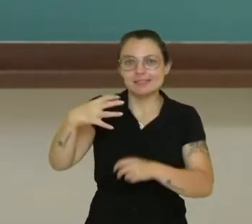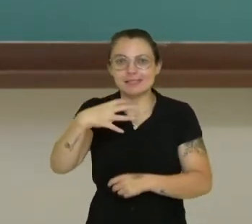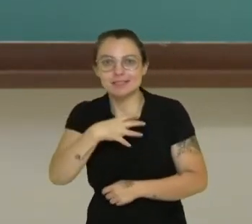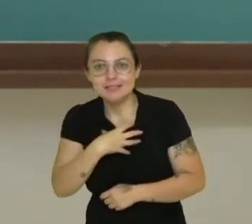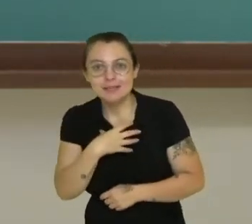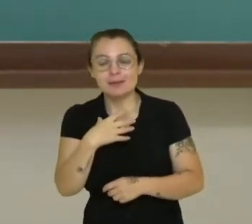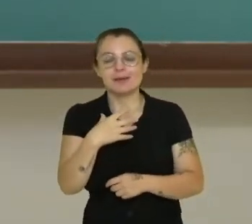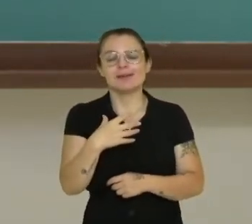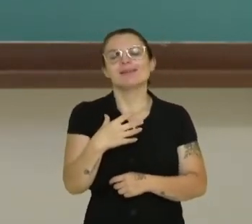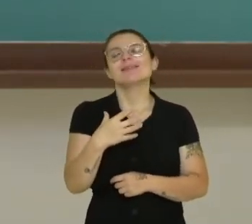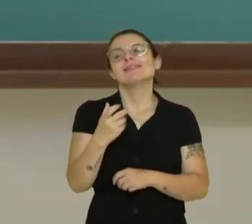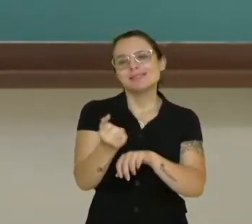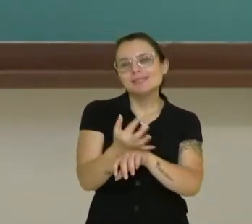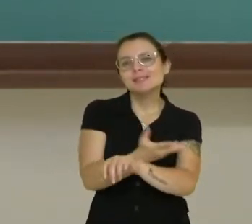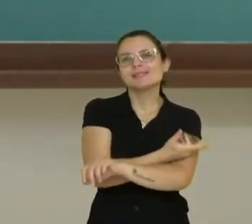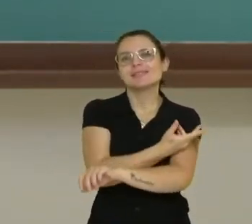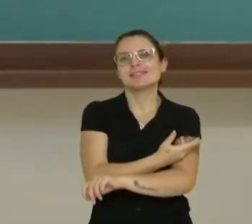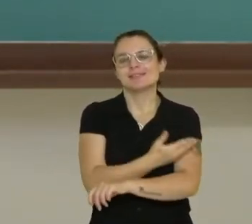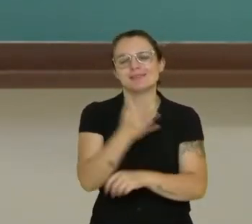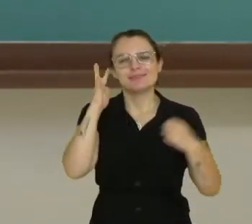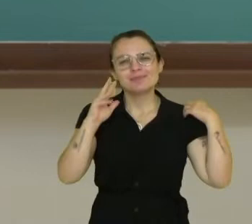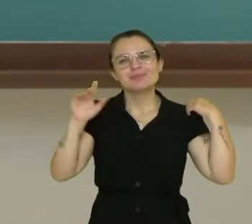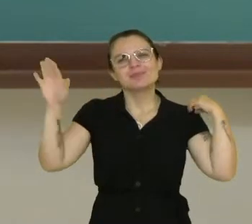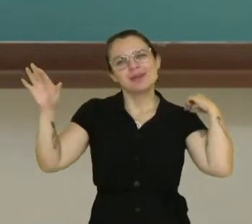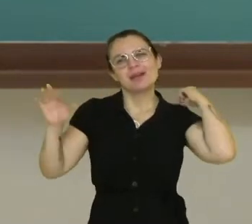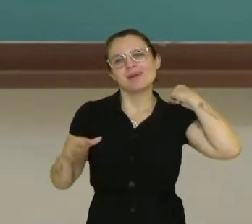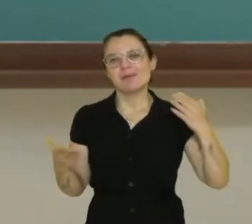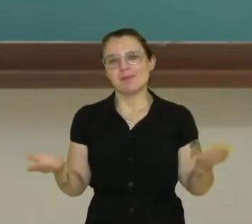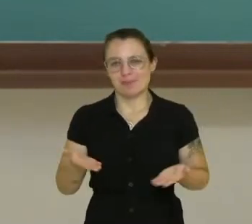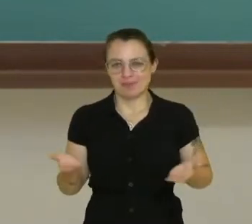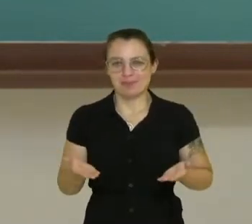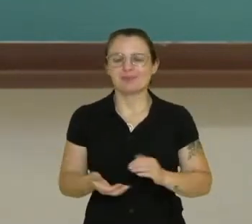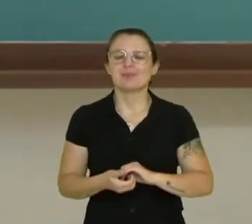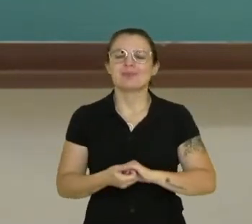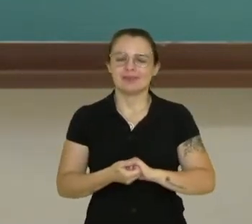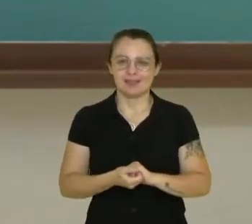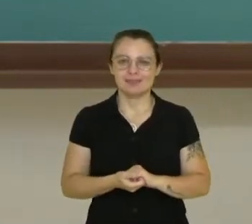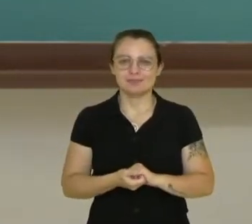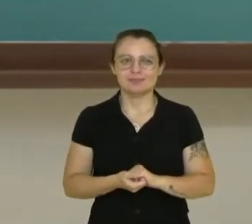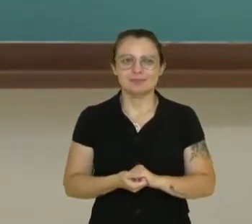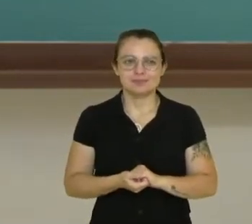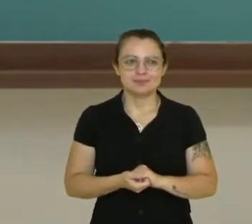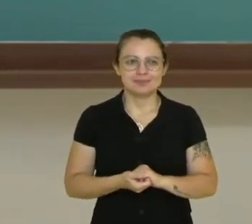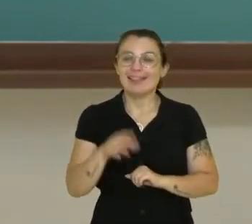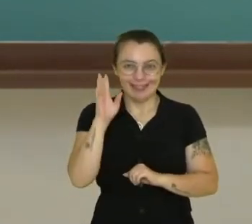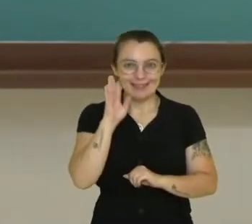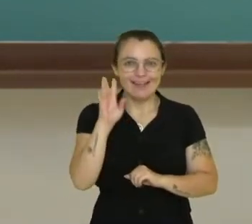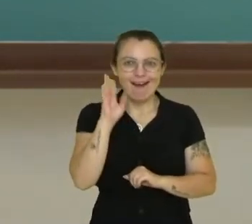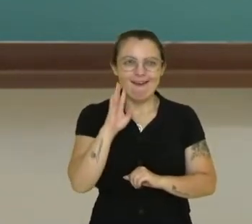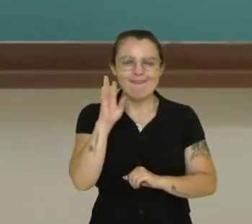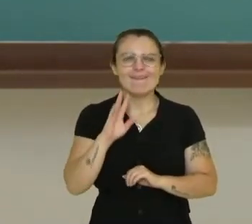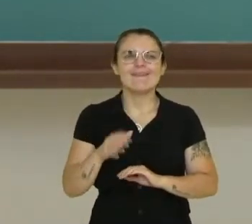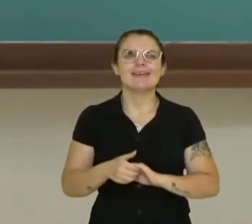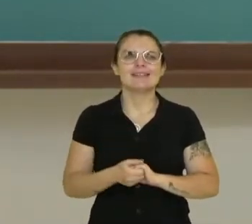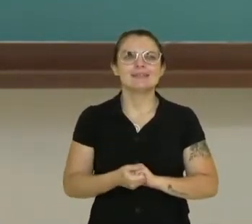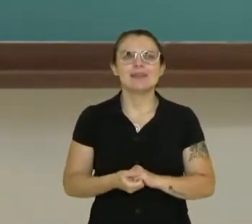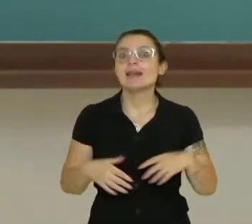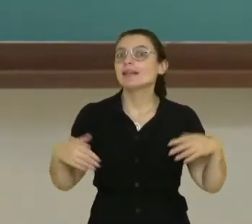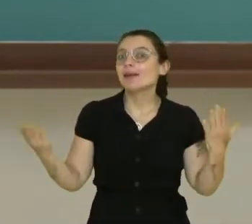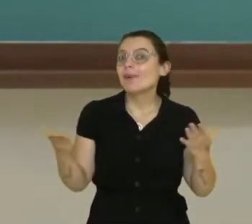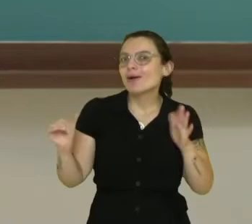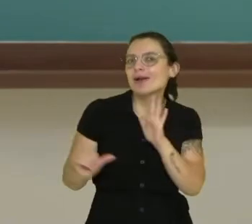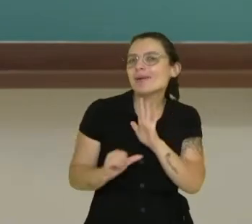percebendo a sensação, pirando naquela sonoridade, dependendo do som que você está ouvindo. Olha que legal! Então vamos agora